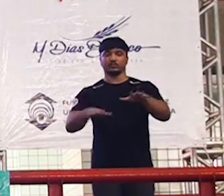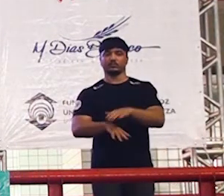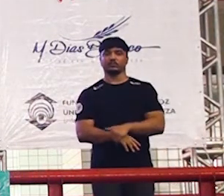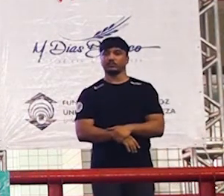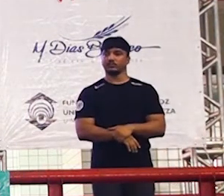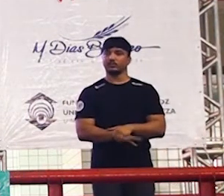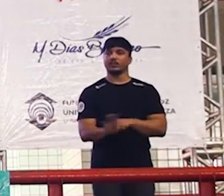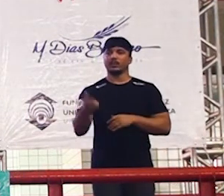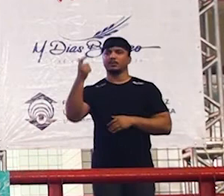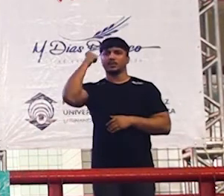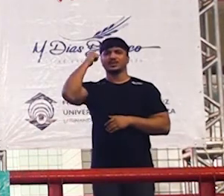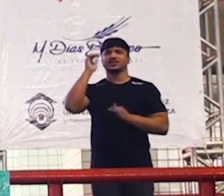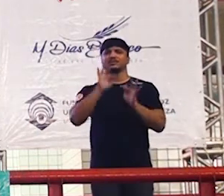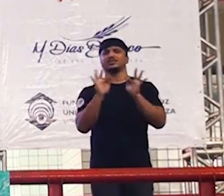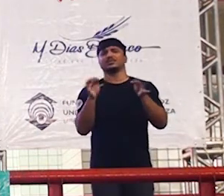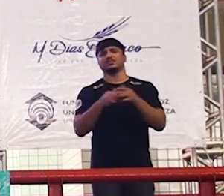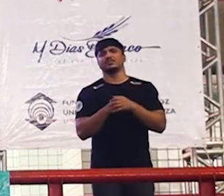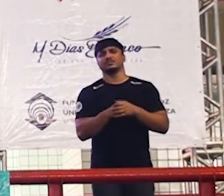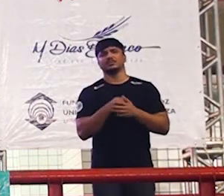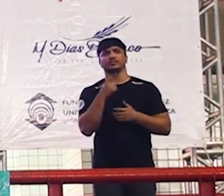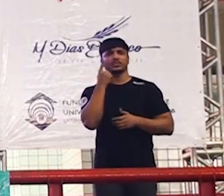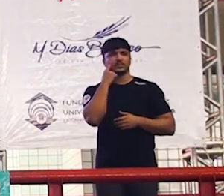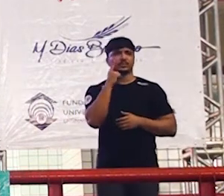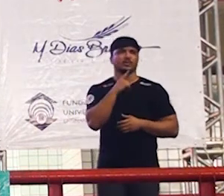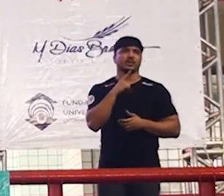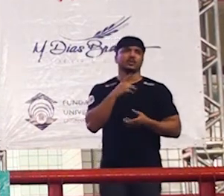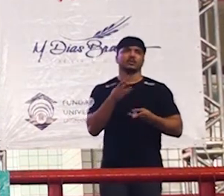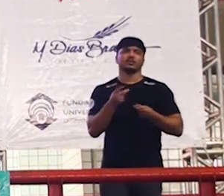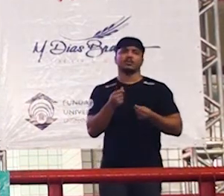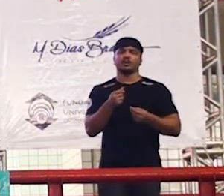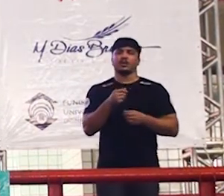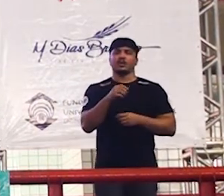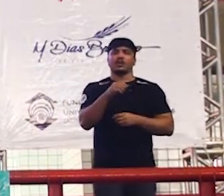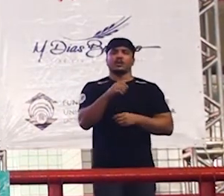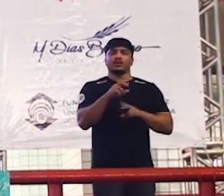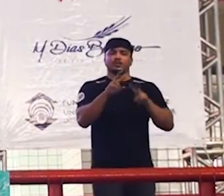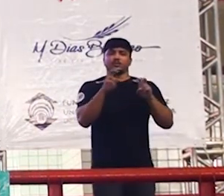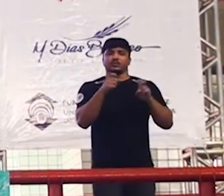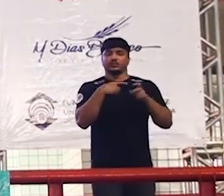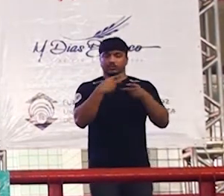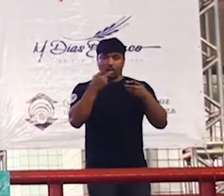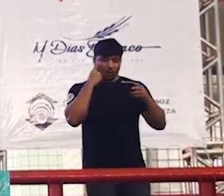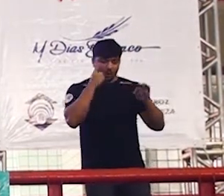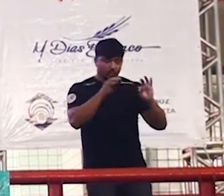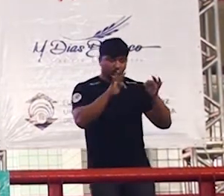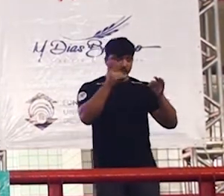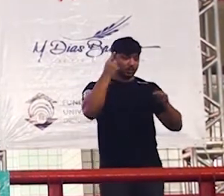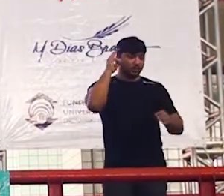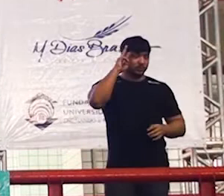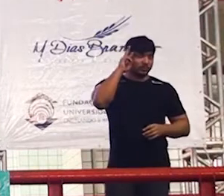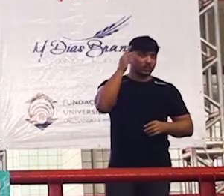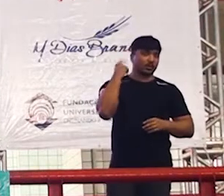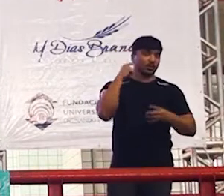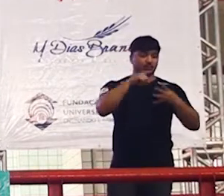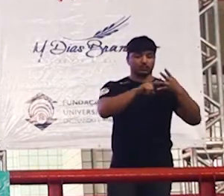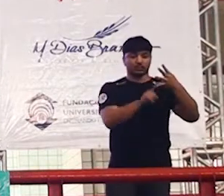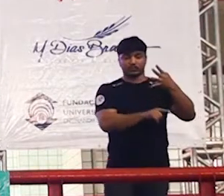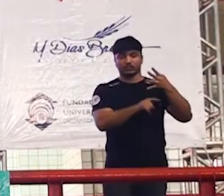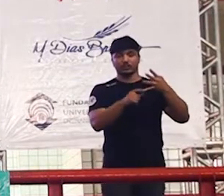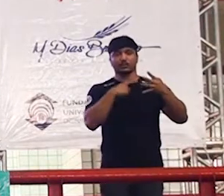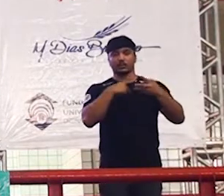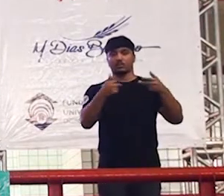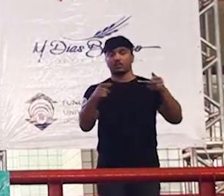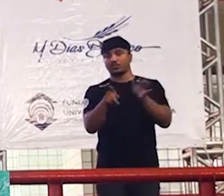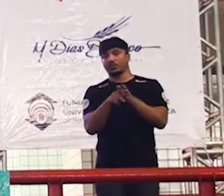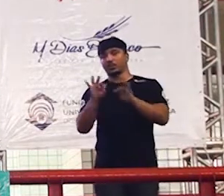Galera, é só pensar um pouquinho, entrando aí no assunto novas tecnologias. Vale lembrar que há 3 habilidades no Enem para tratar